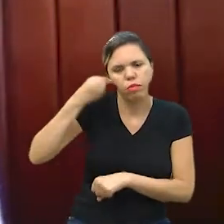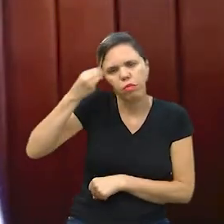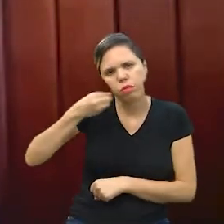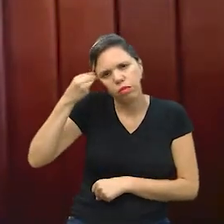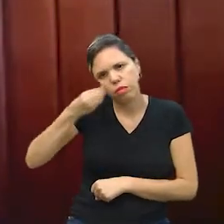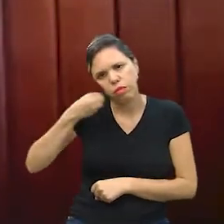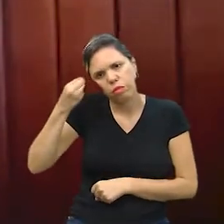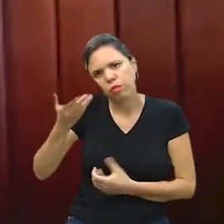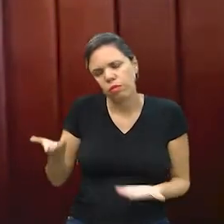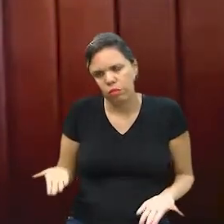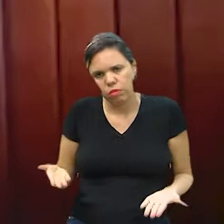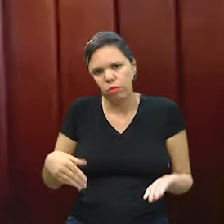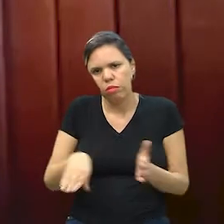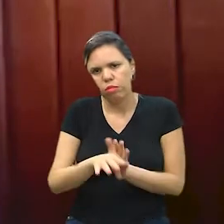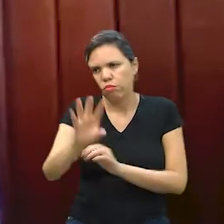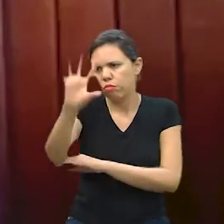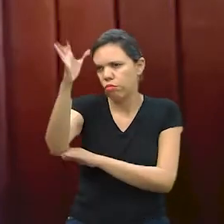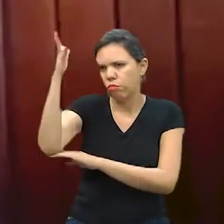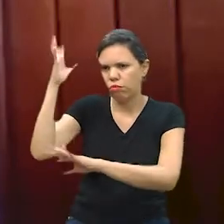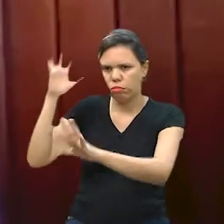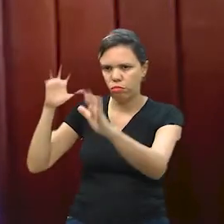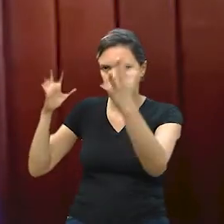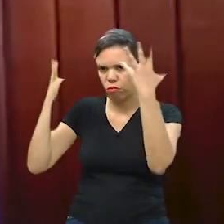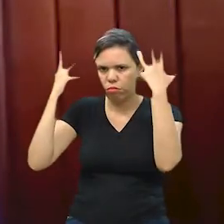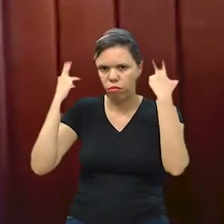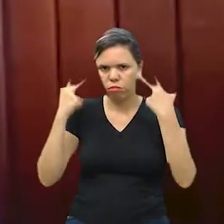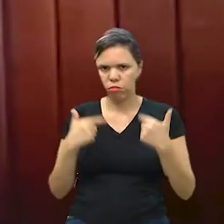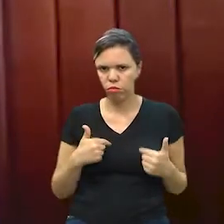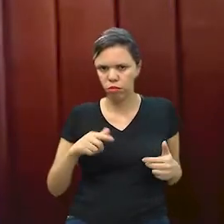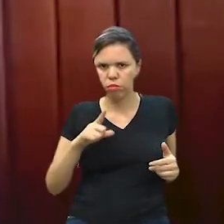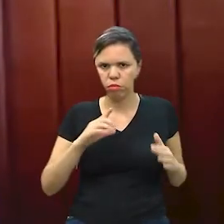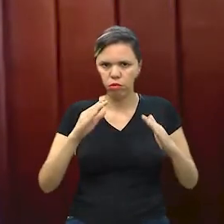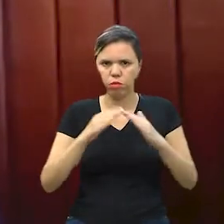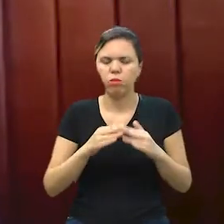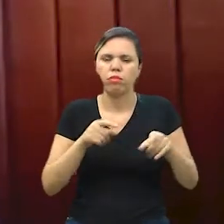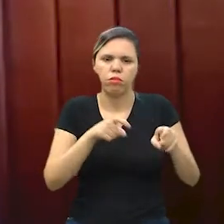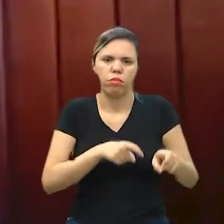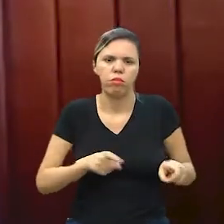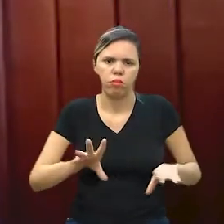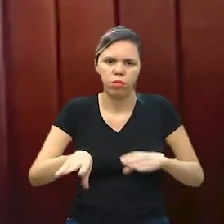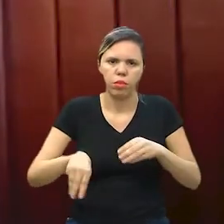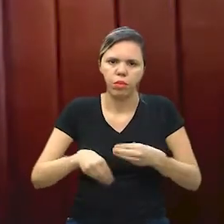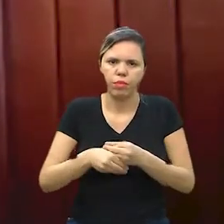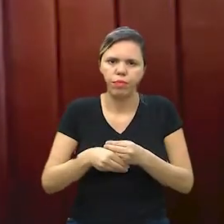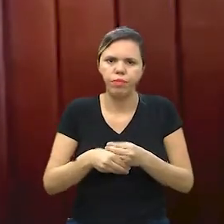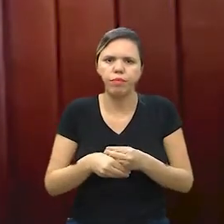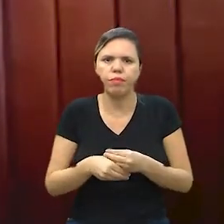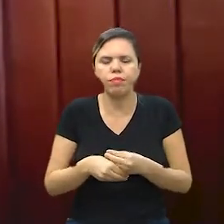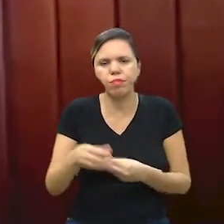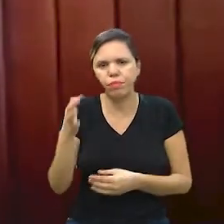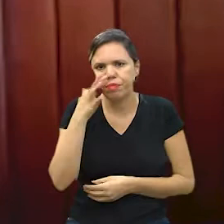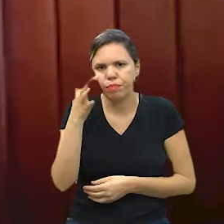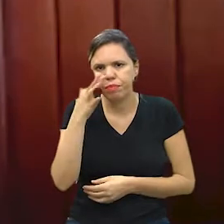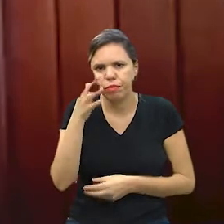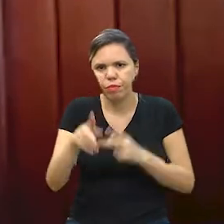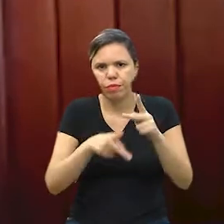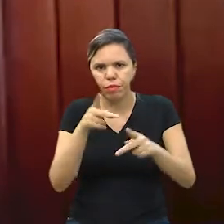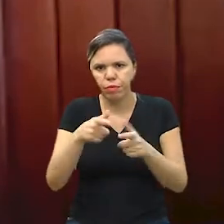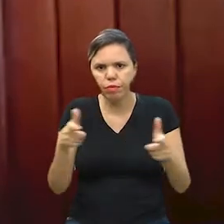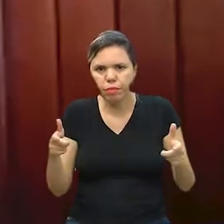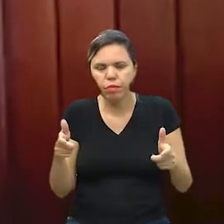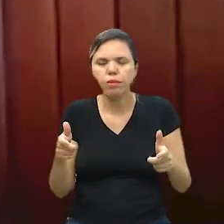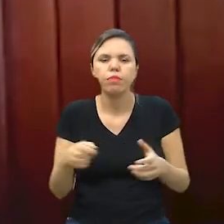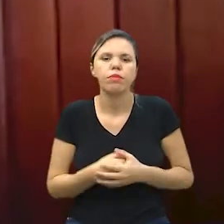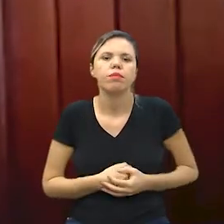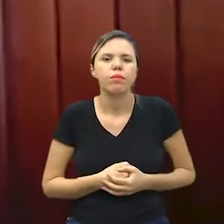para vivências na natureza. Né? Assim, apesar de a gente estar incluído aqui numa área rural, é impressionante como que